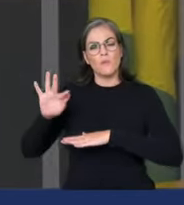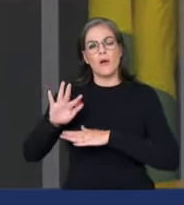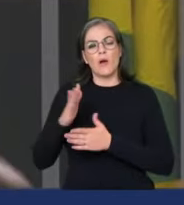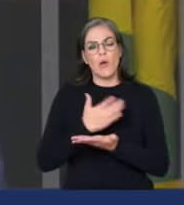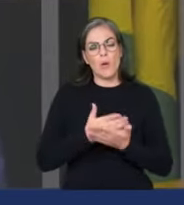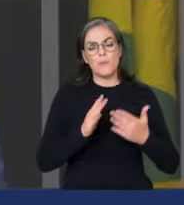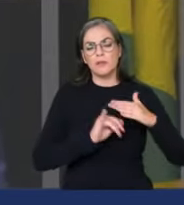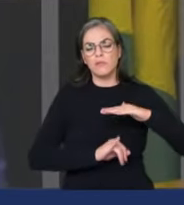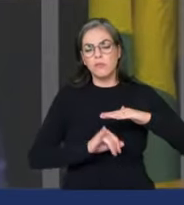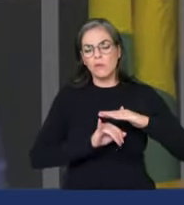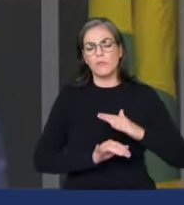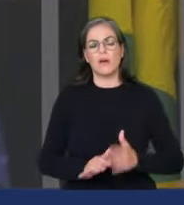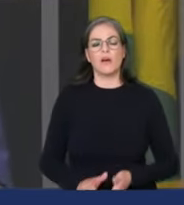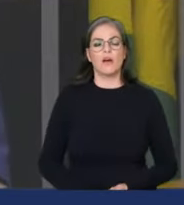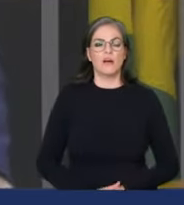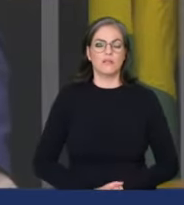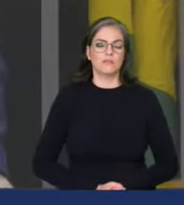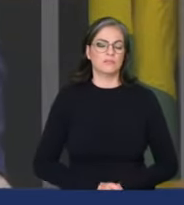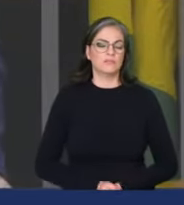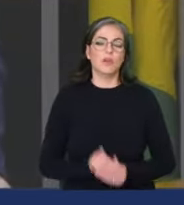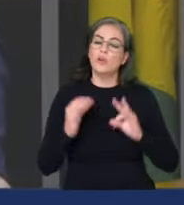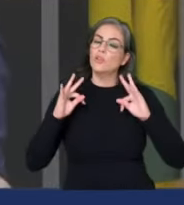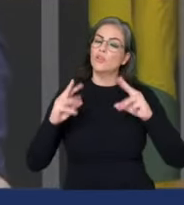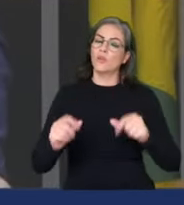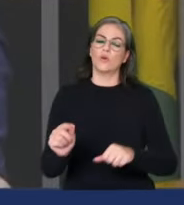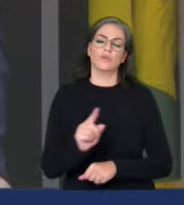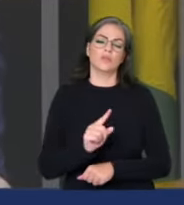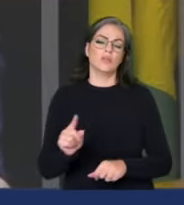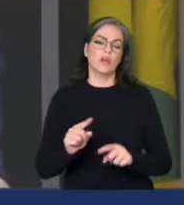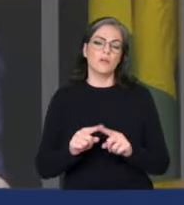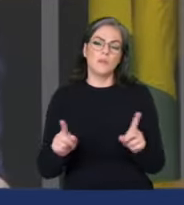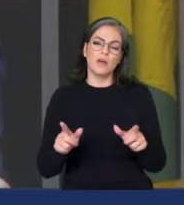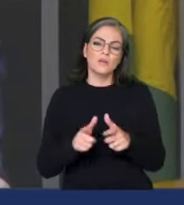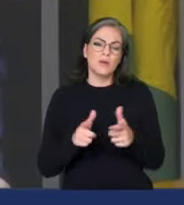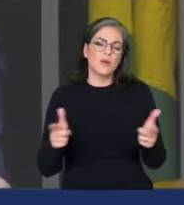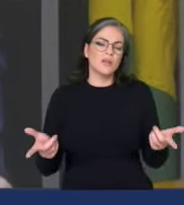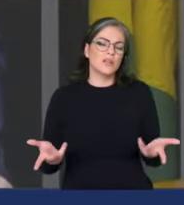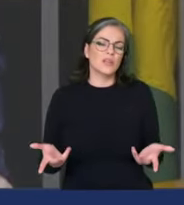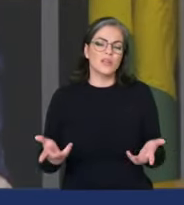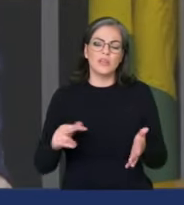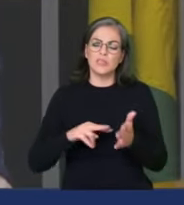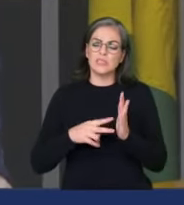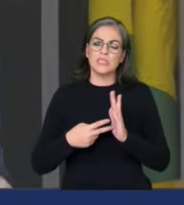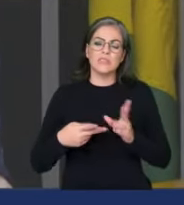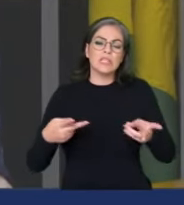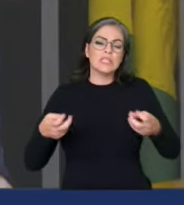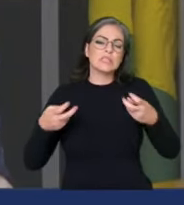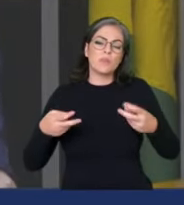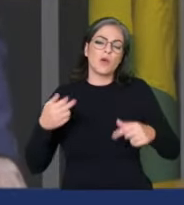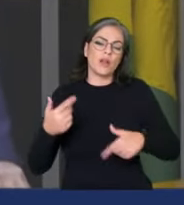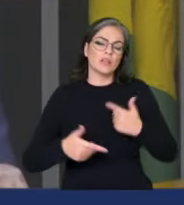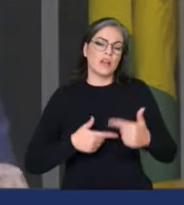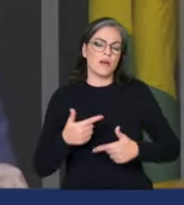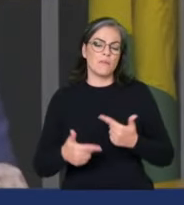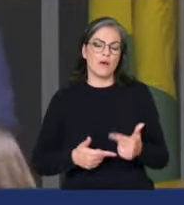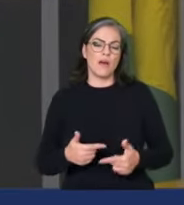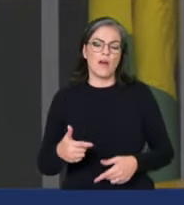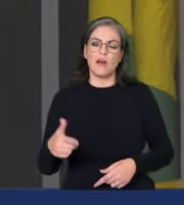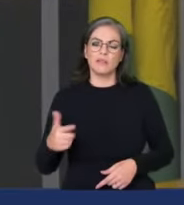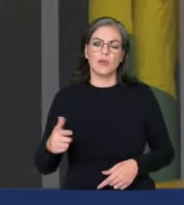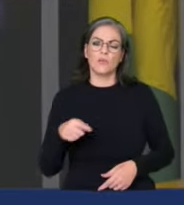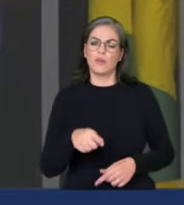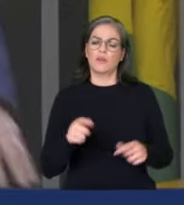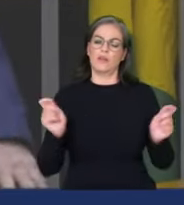que seja no todo, dessa pejotização que muitas vezes é mais uma exploração do que necessariamente um poder de